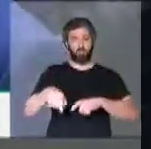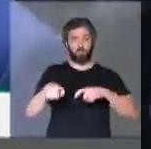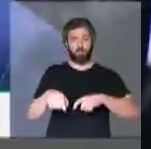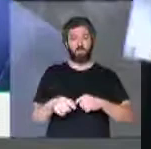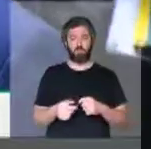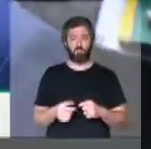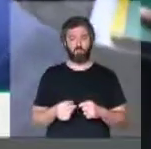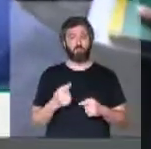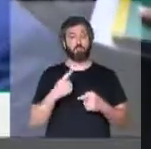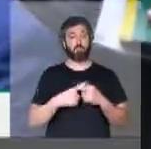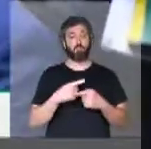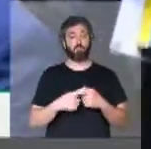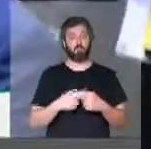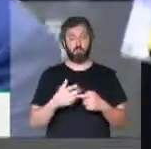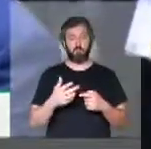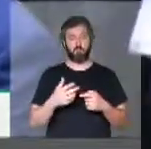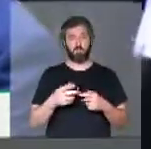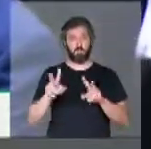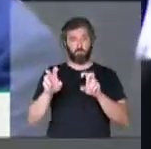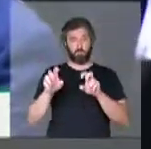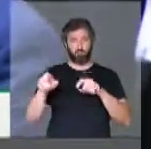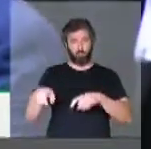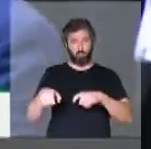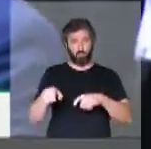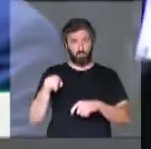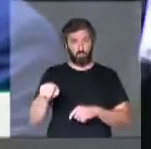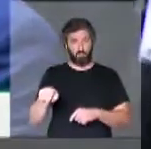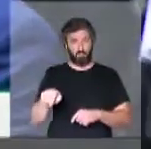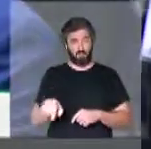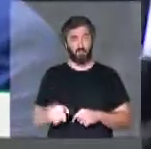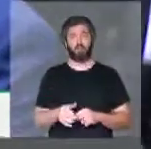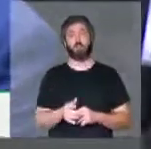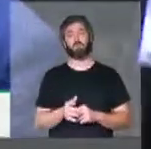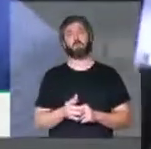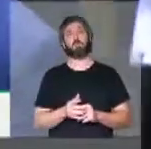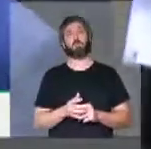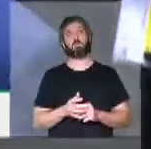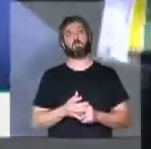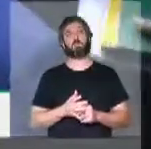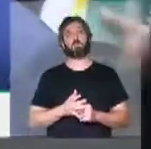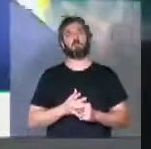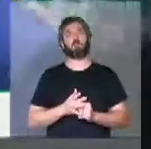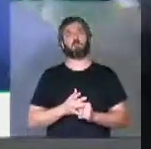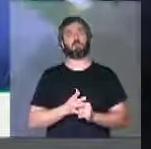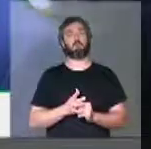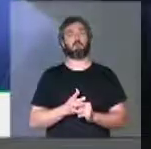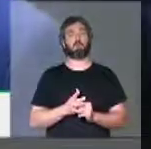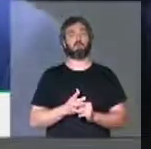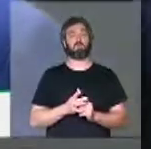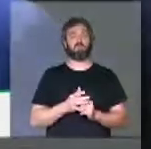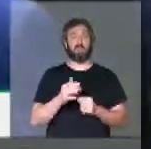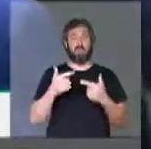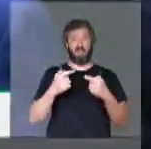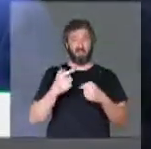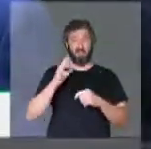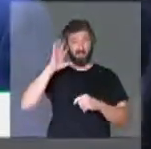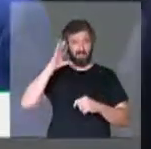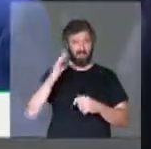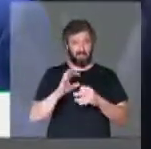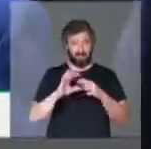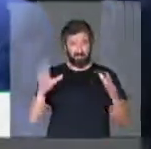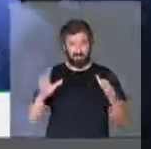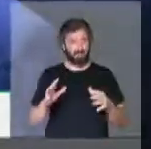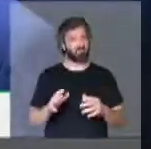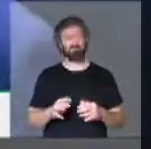rural. Porque na questão rural, a liberação de armas não vai resolver o